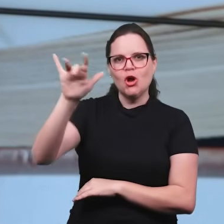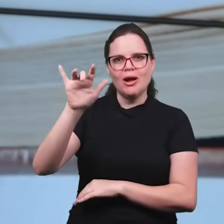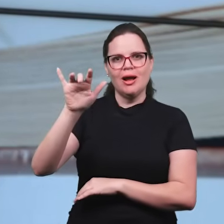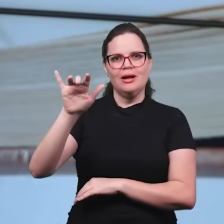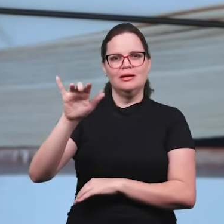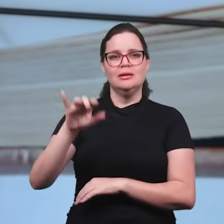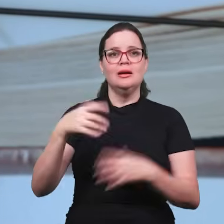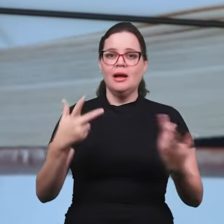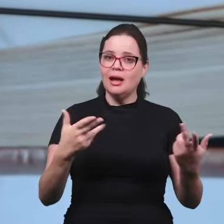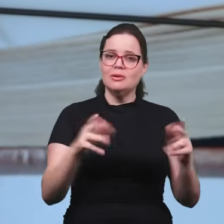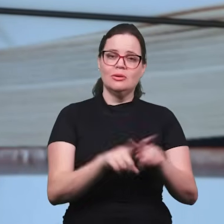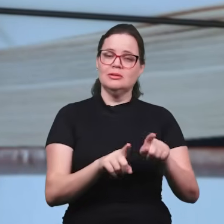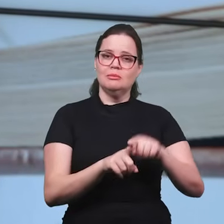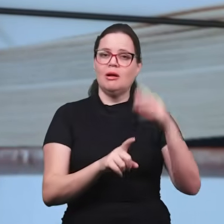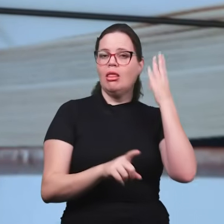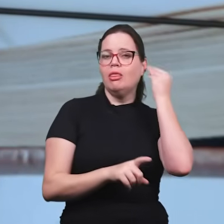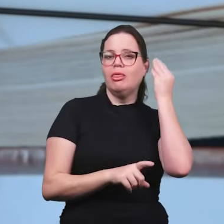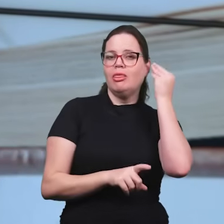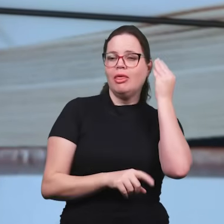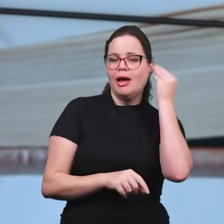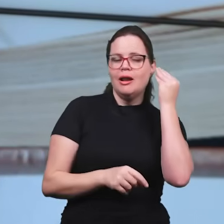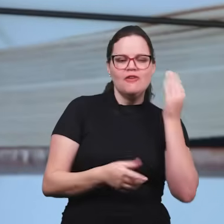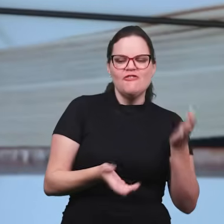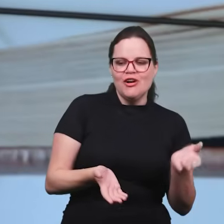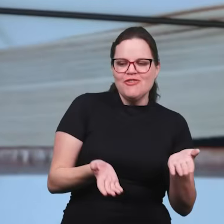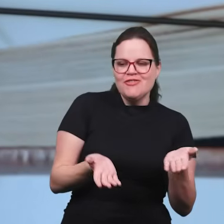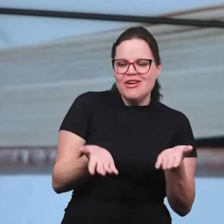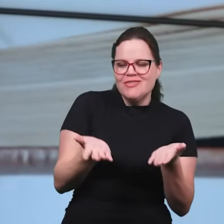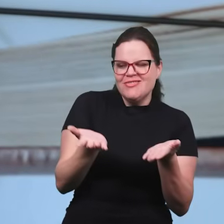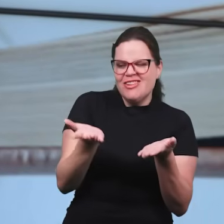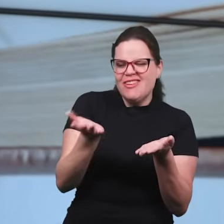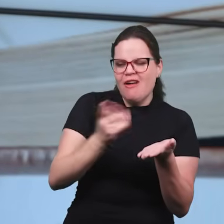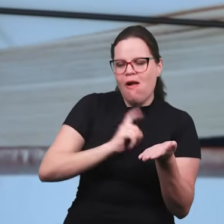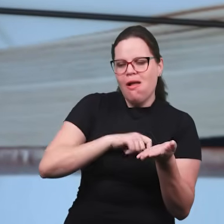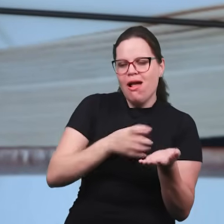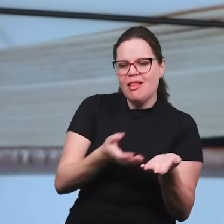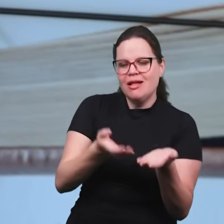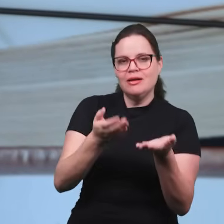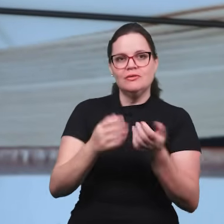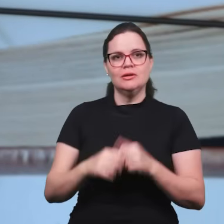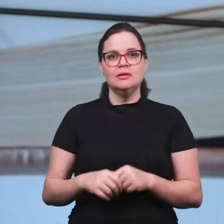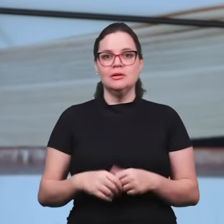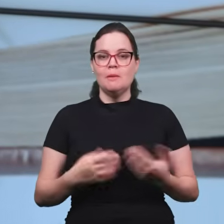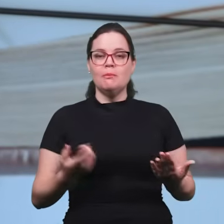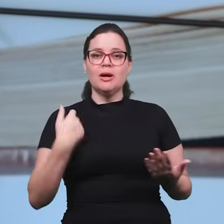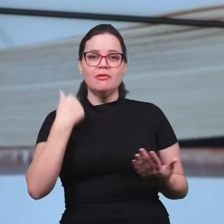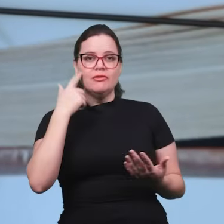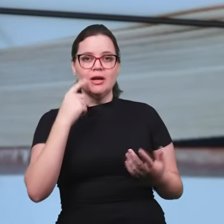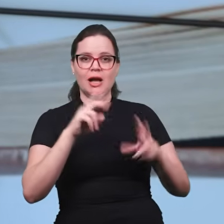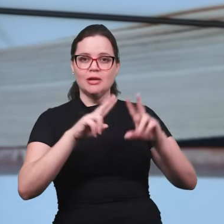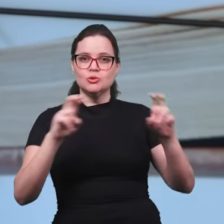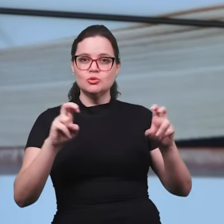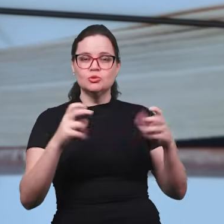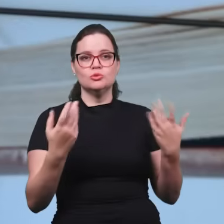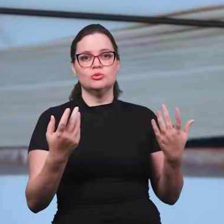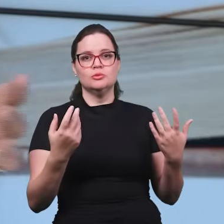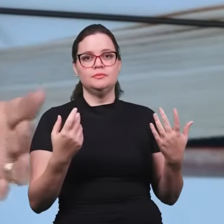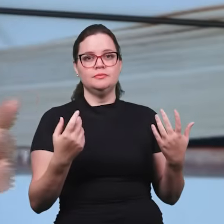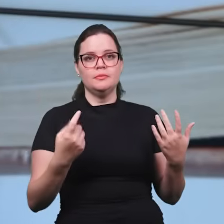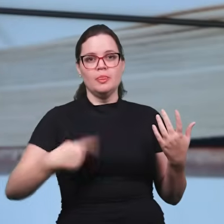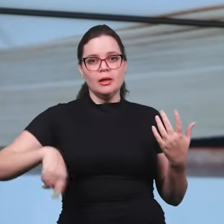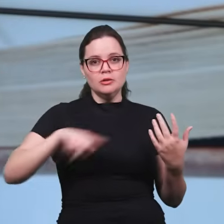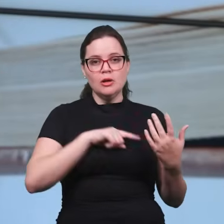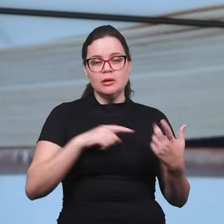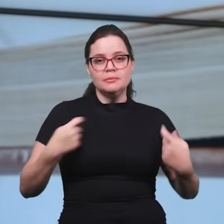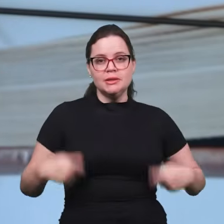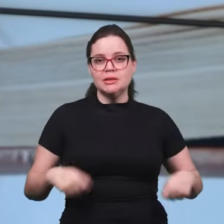para aquilo que é uma necessidade que vai se resolver, que é momentânea, e nós devemos olhar para tudo que